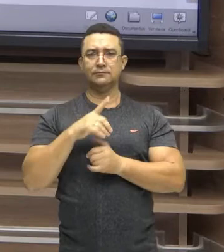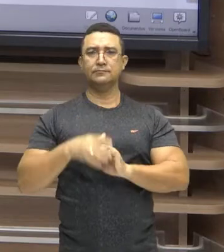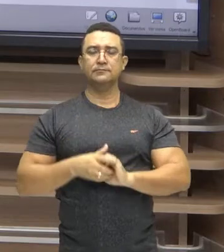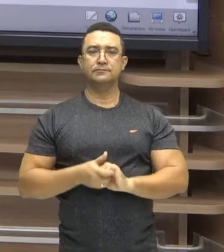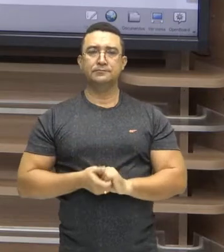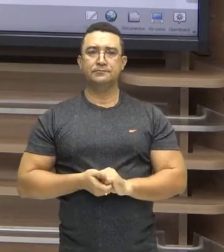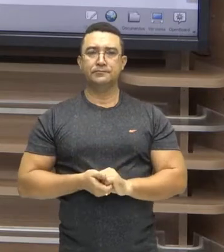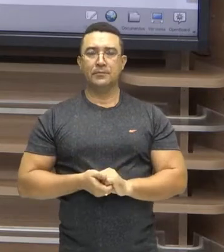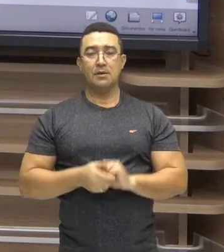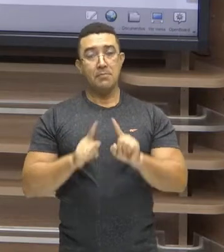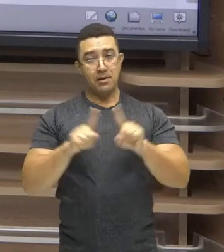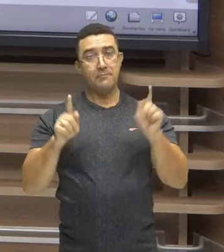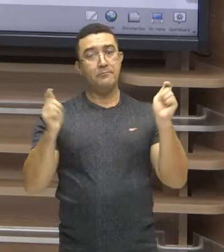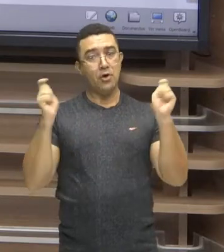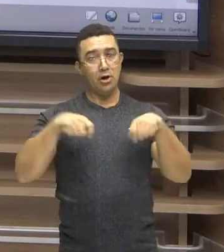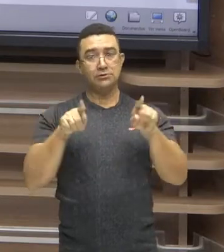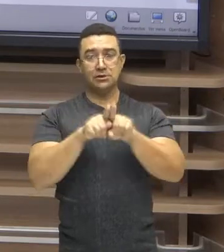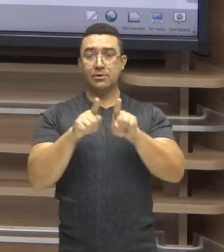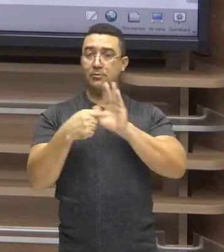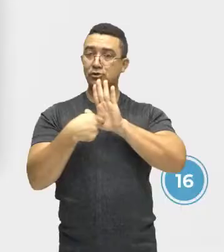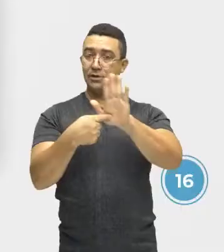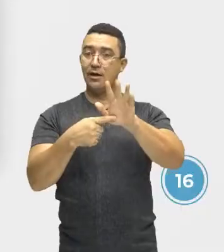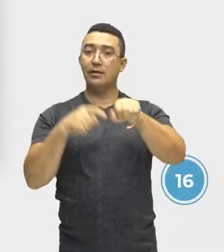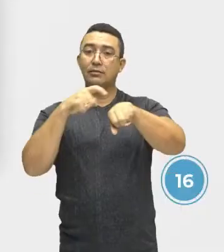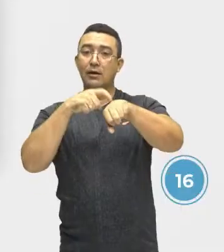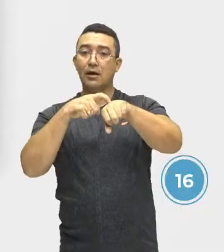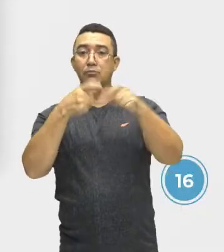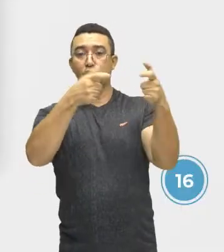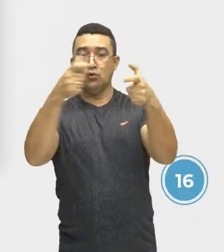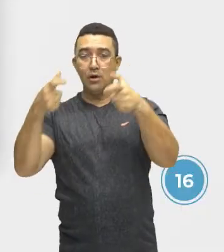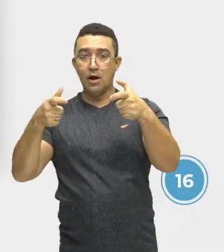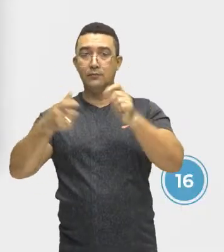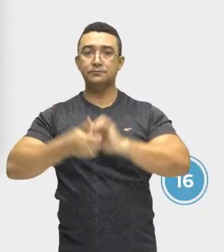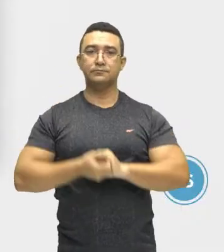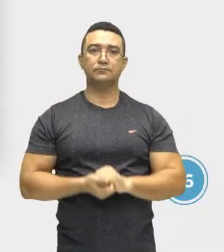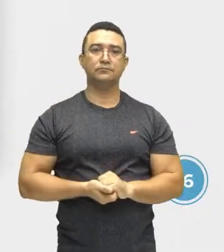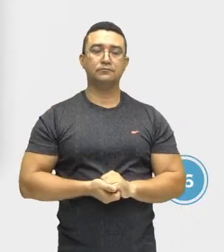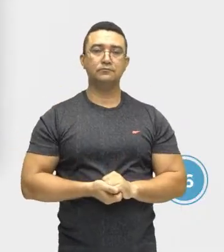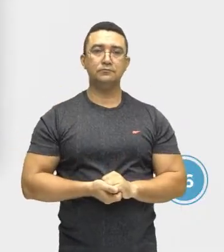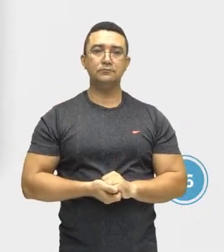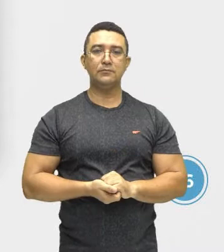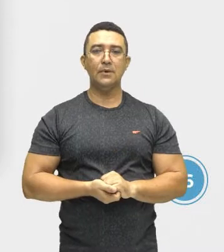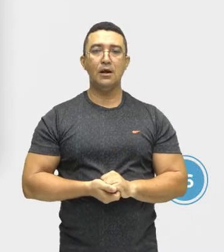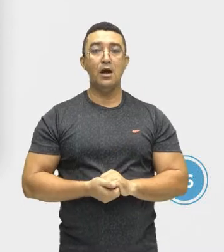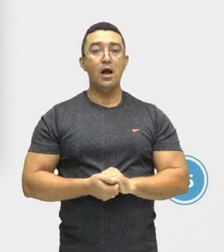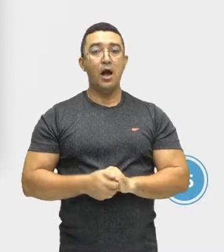informações de tempo ou de lugar. Então vamos aí o exemplo, olha só.